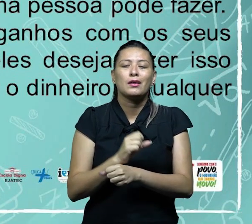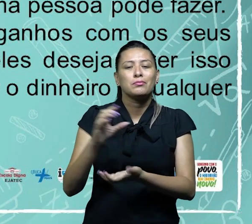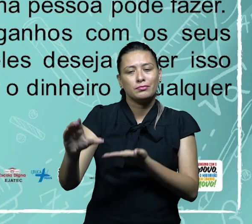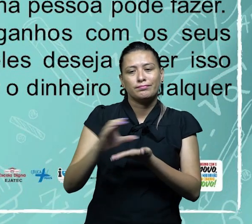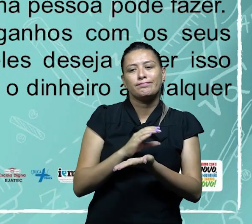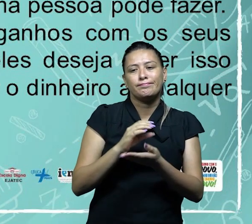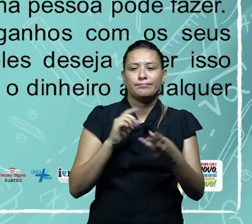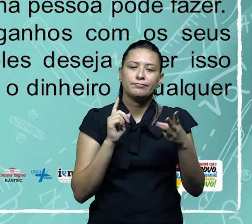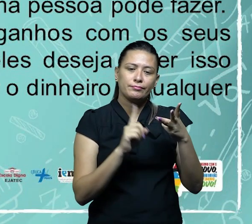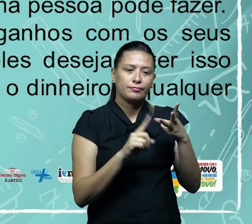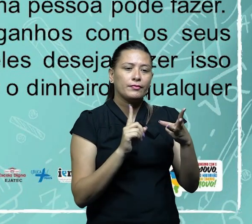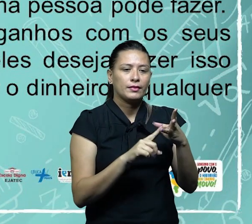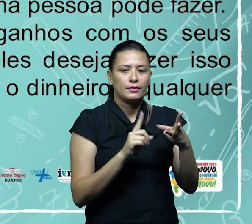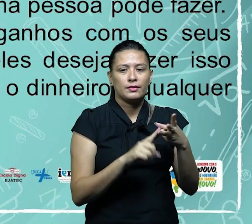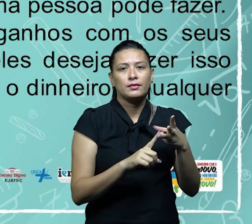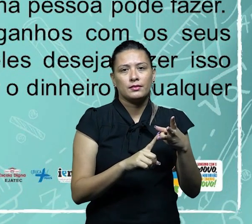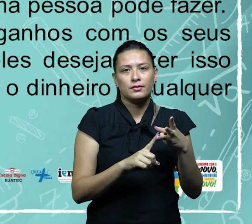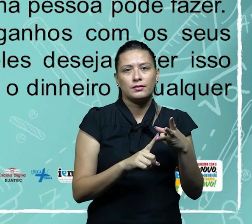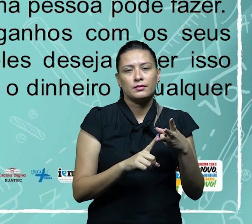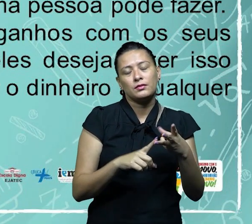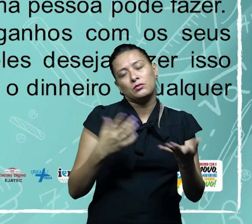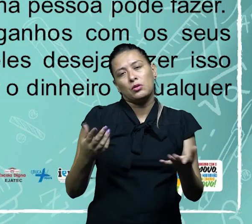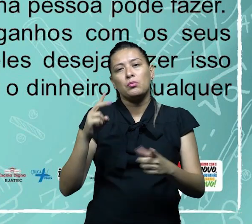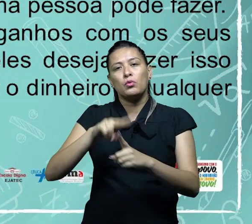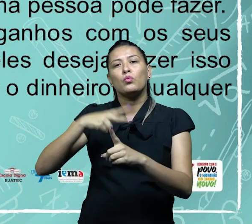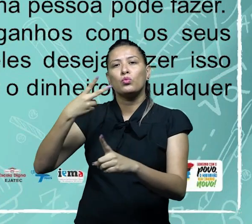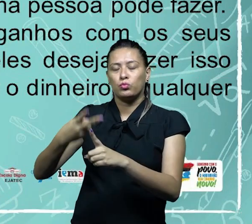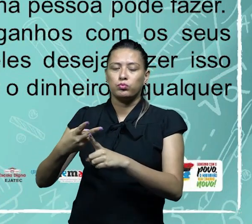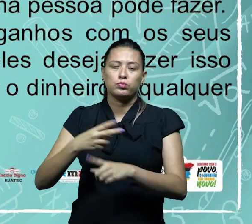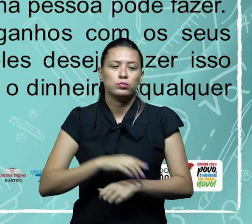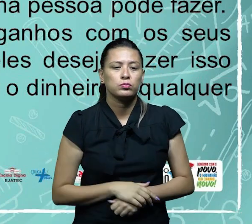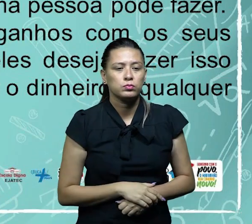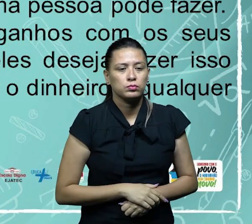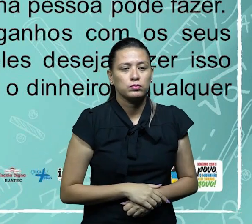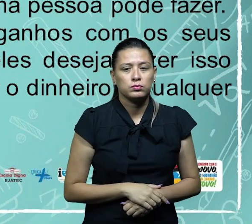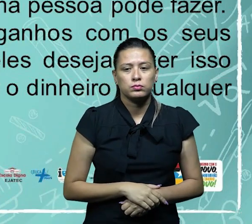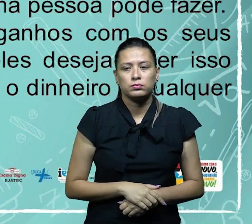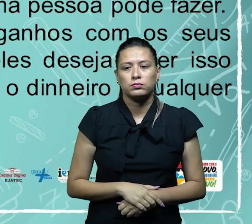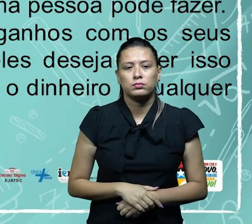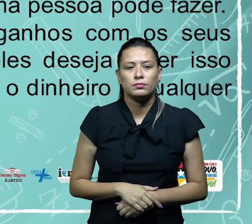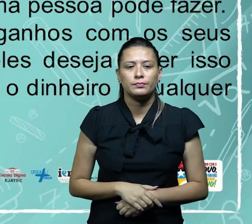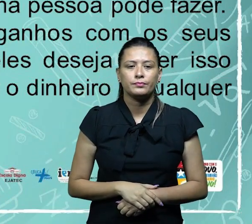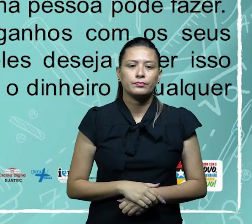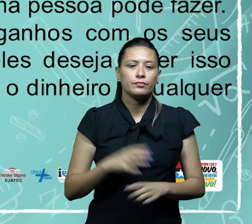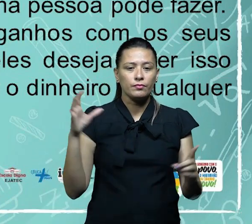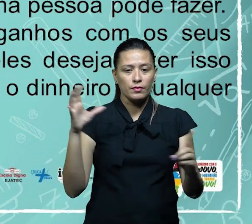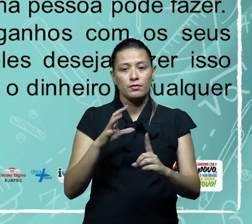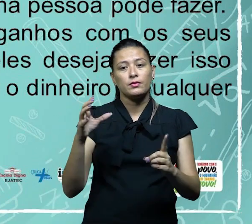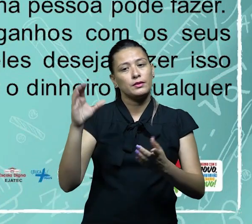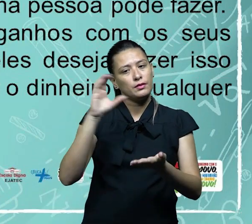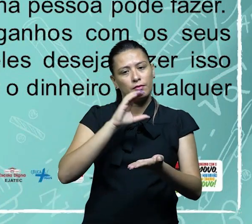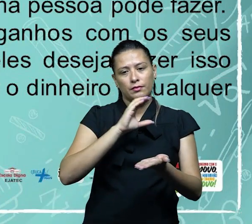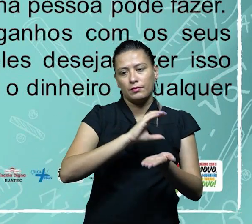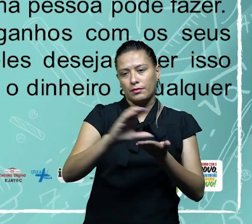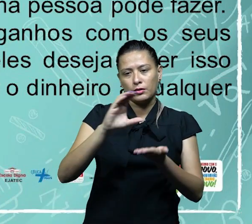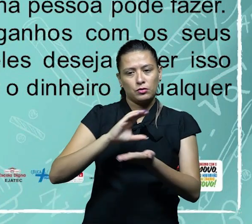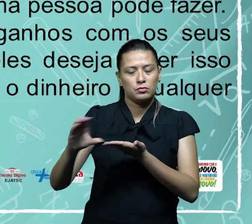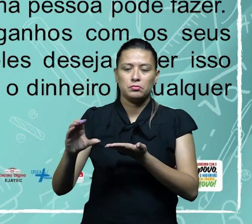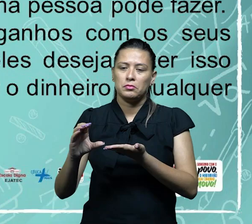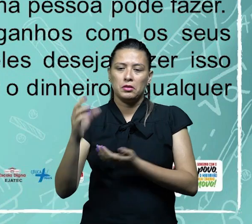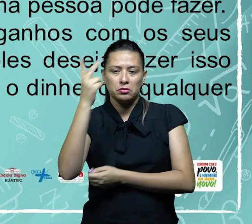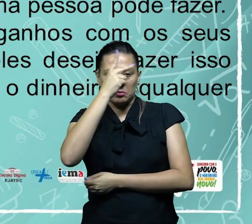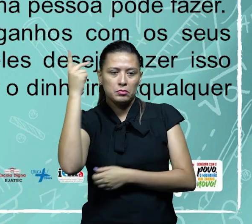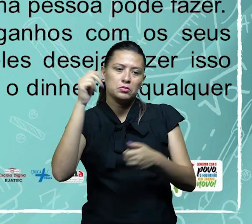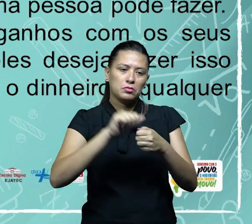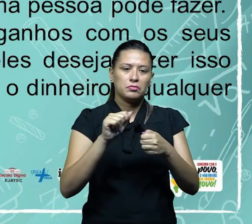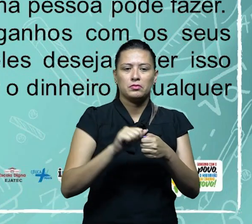afeta todo e qualquer tipo de investimento que uma pessoa pode fazer. O objetivo de todo investidor é obter ótimos ganhos.